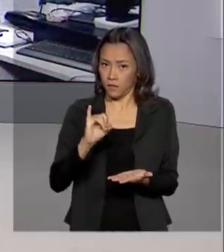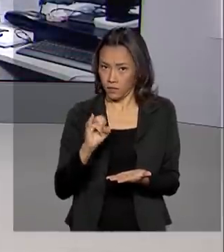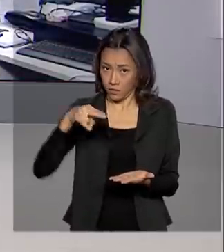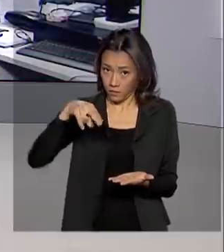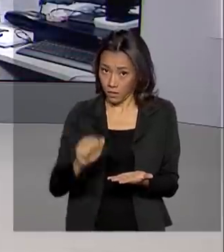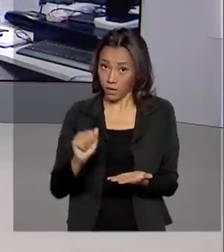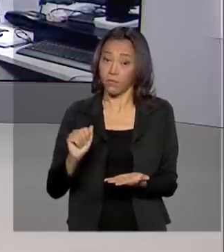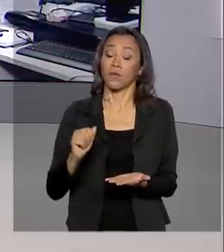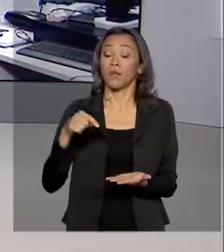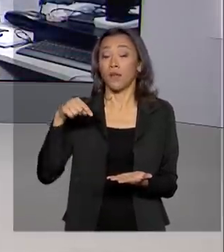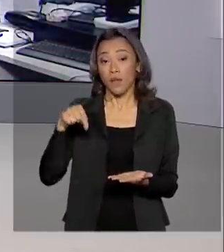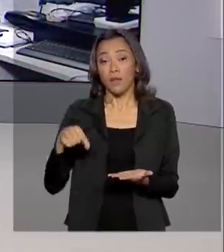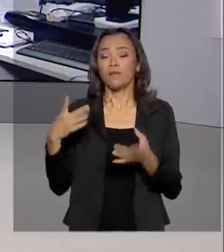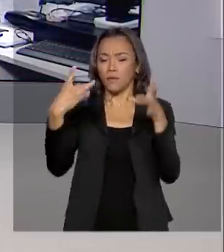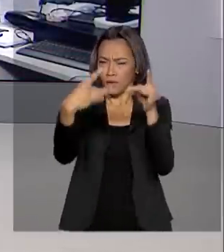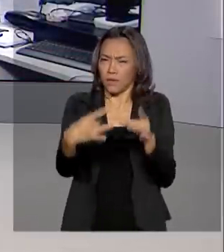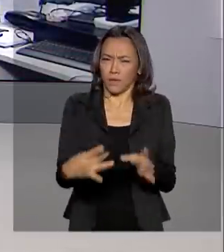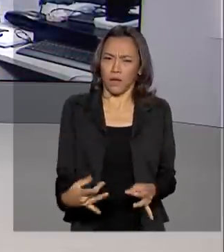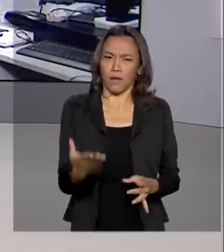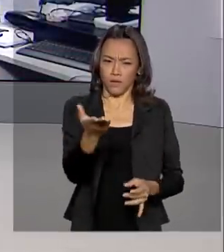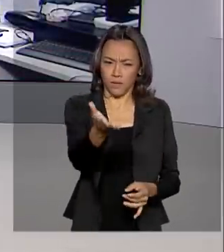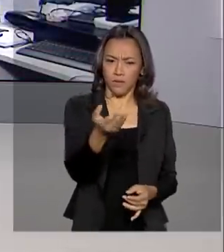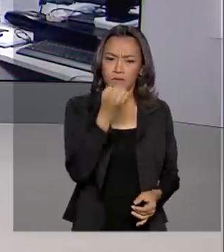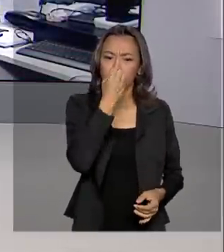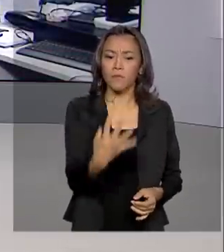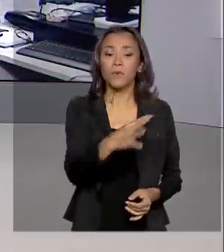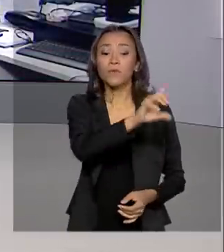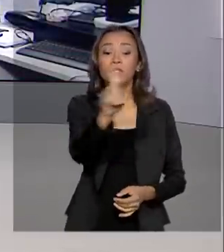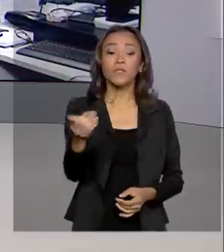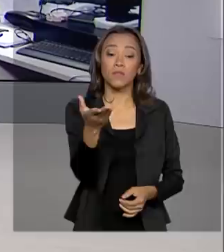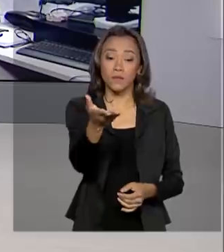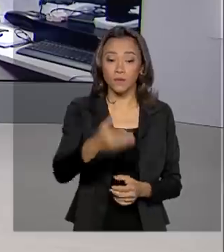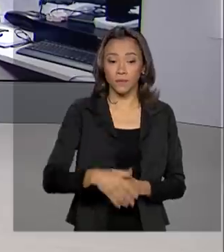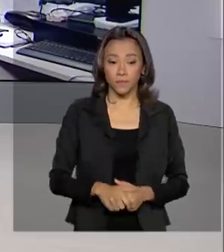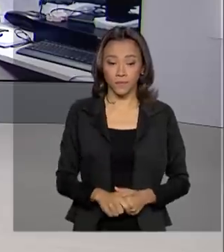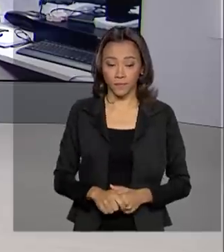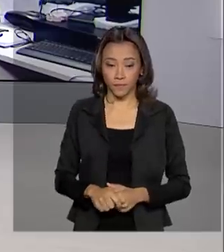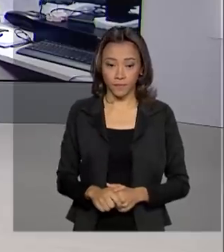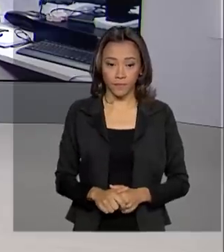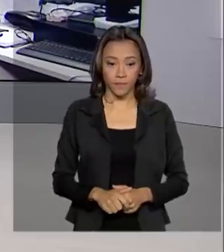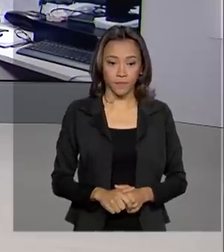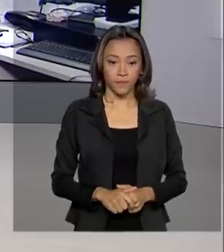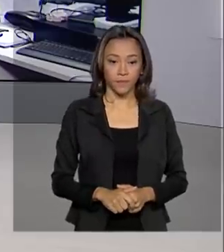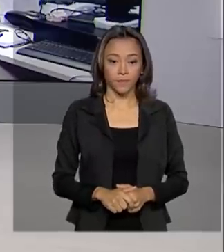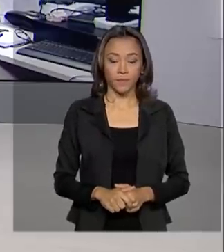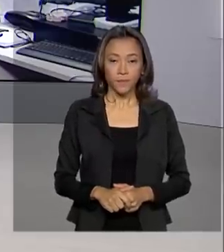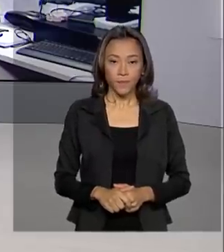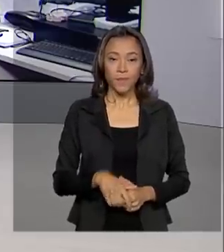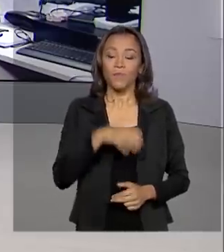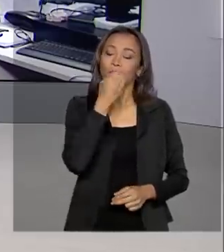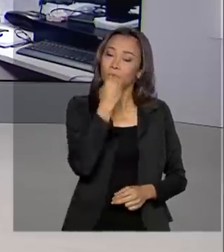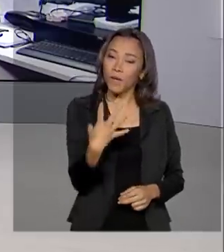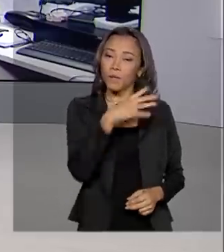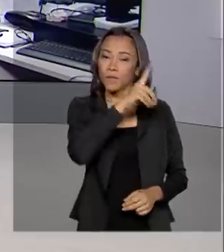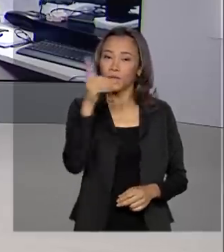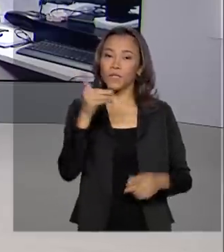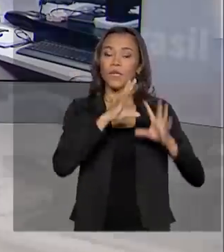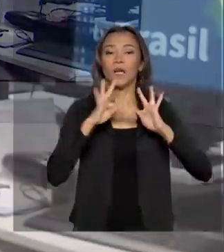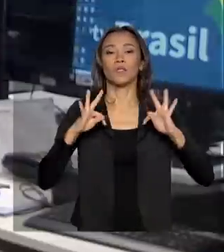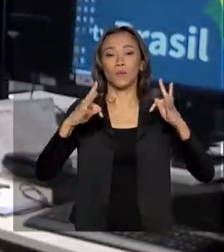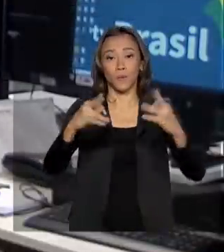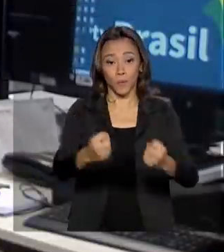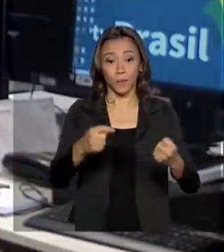sex ela traz os detalhes pra gente raquel bom dia pra você onde é renata bom dia a todos